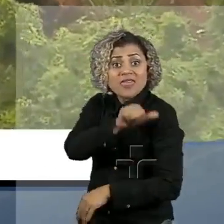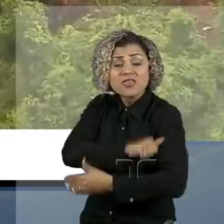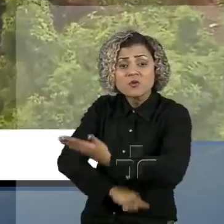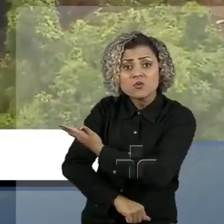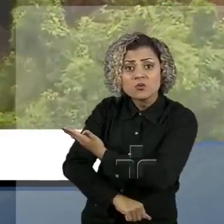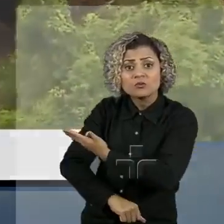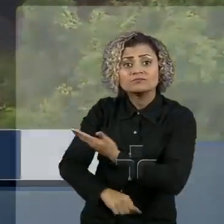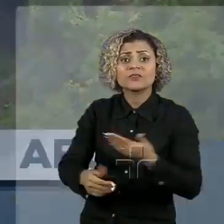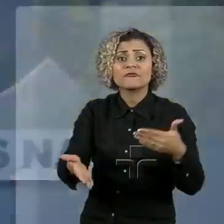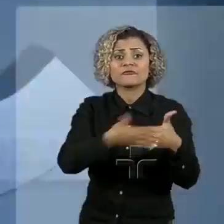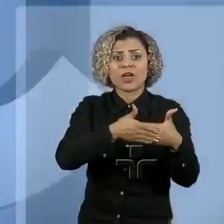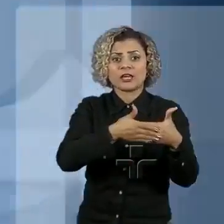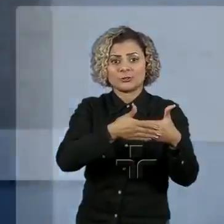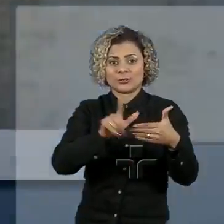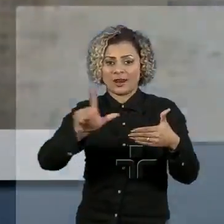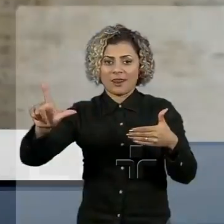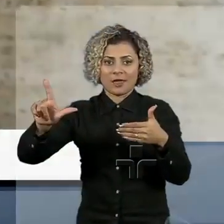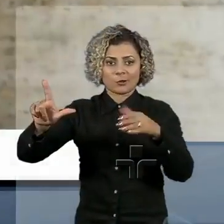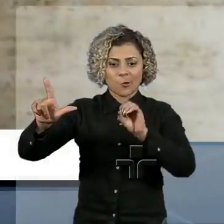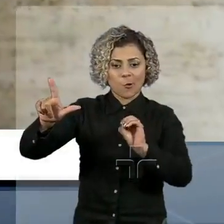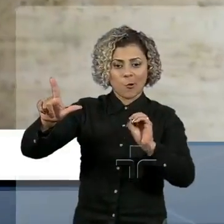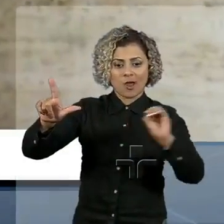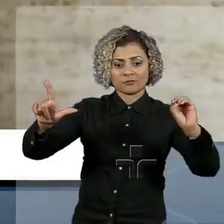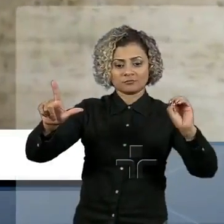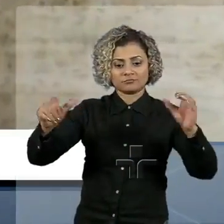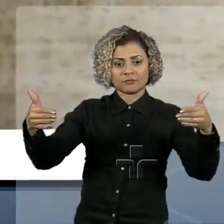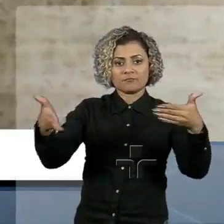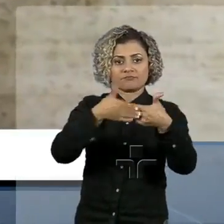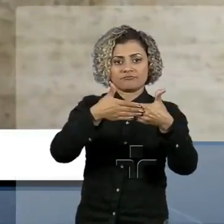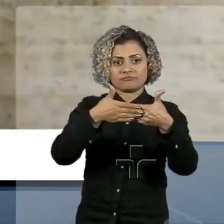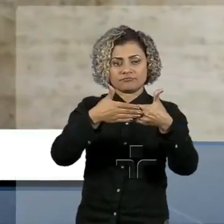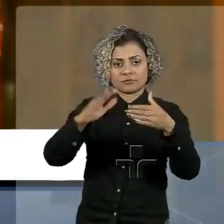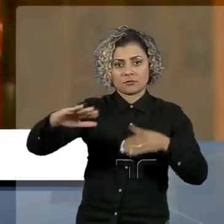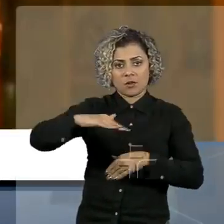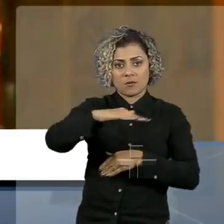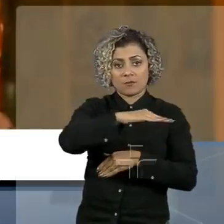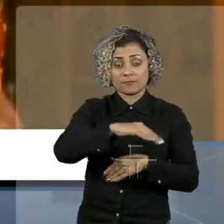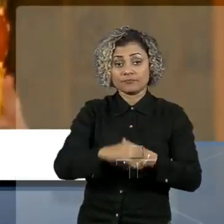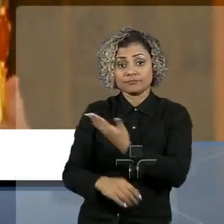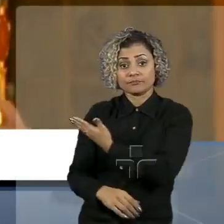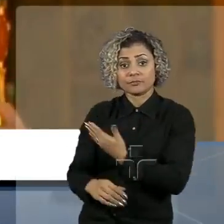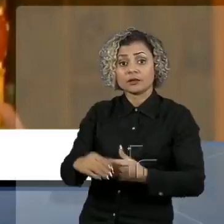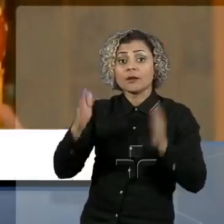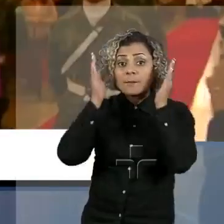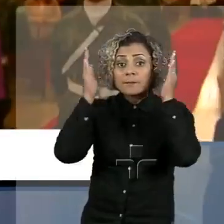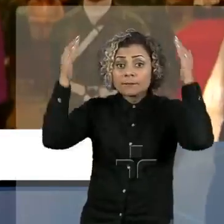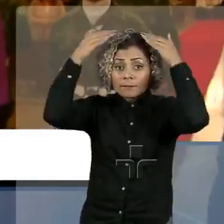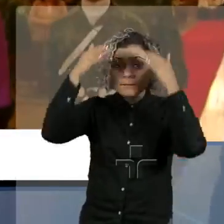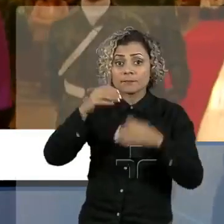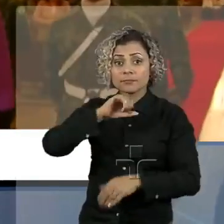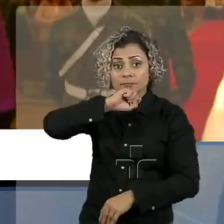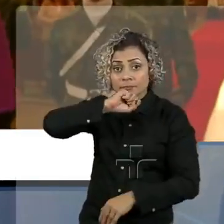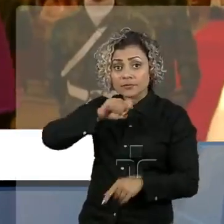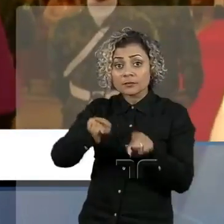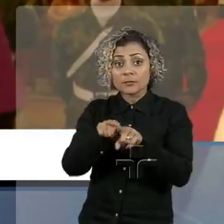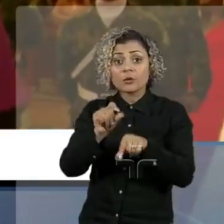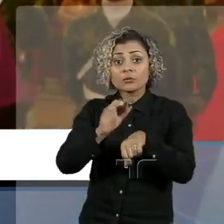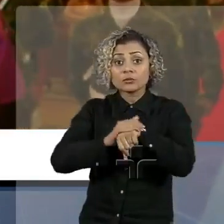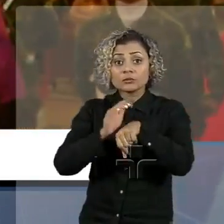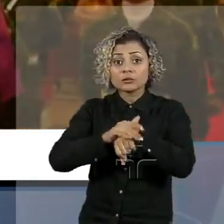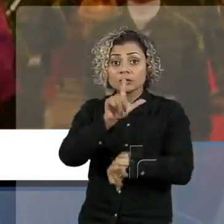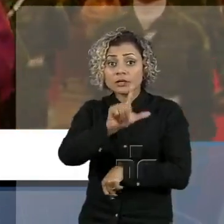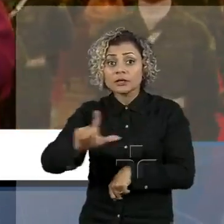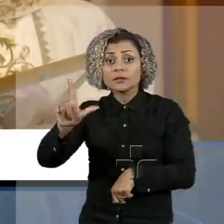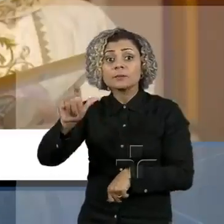ligação leste-oeste. Papa Francisco aceita a renúncia do bispo de Limeira, no interior paulista, acusado